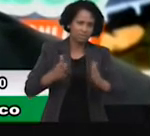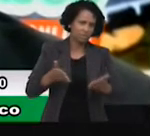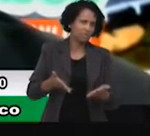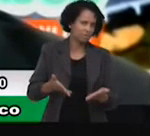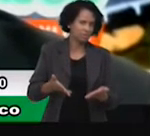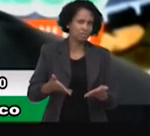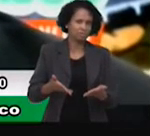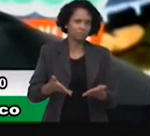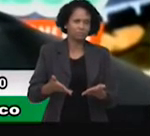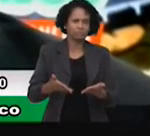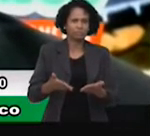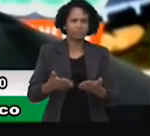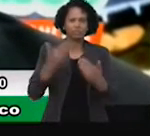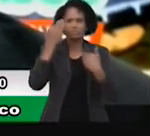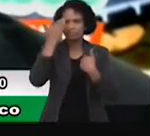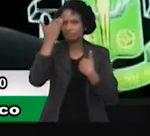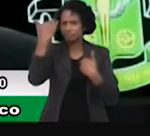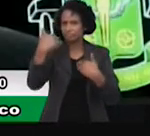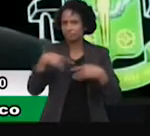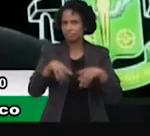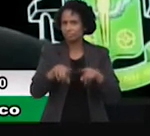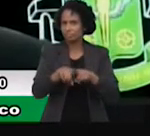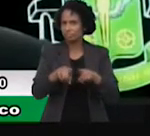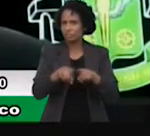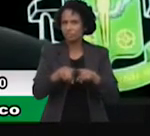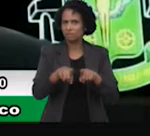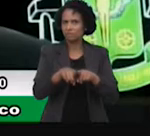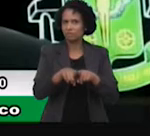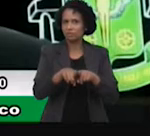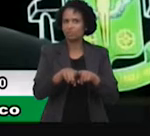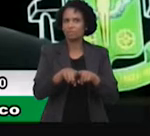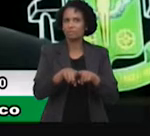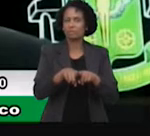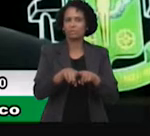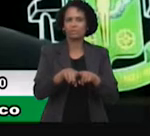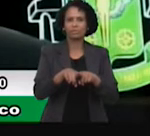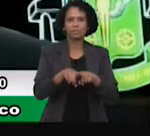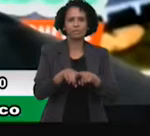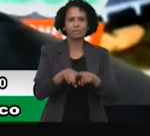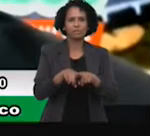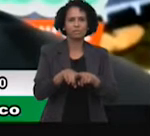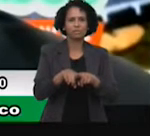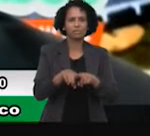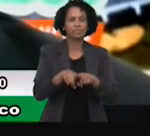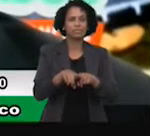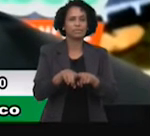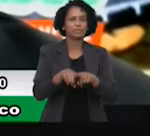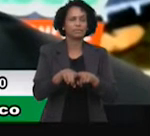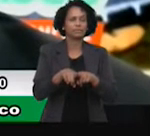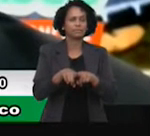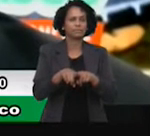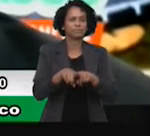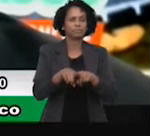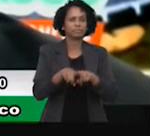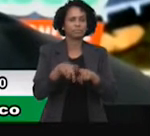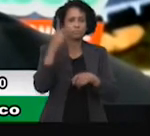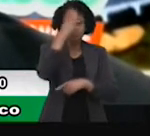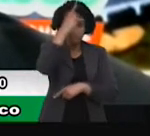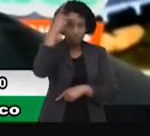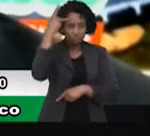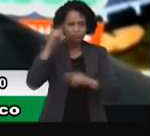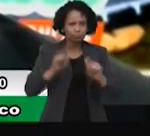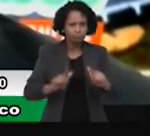cidade. E agradecer também a toda a minha equipe, os funcionários que trabalham conosco, os assessores que se dedicaram, se